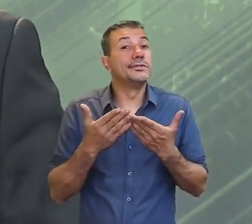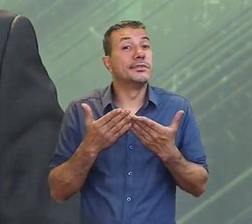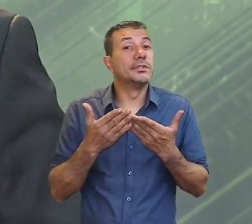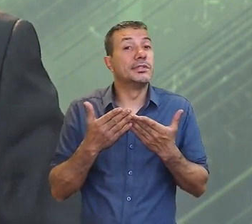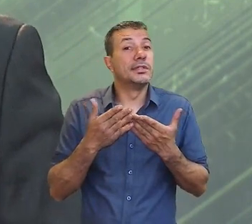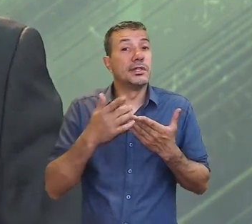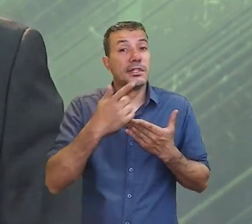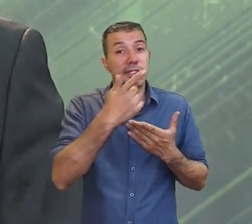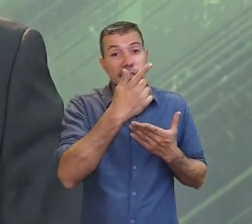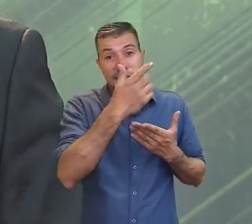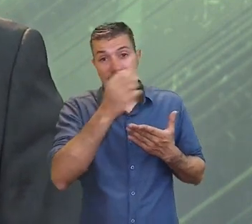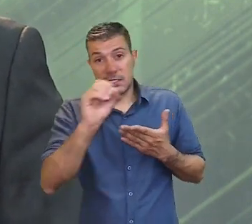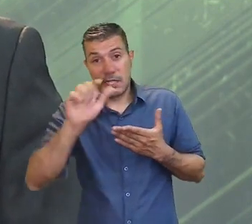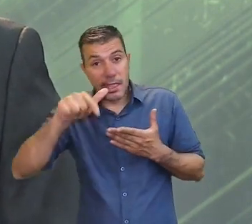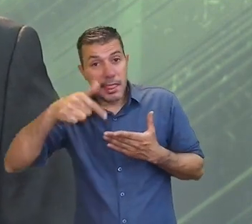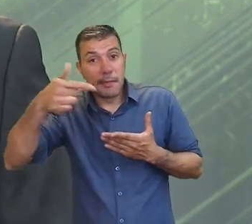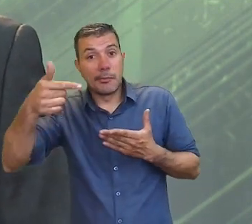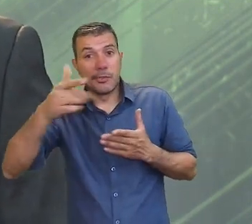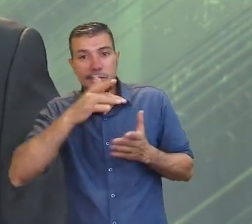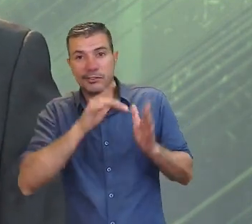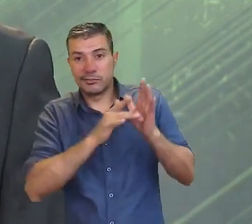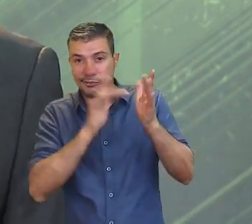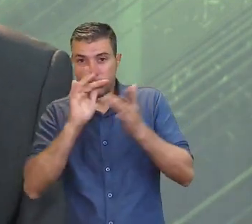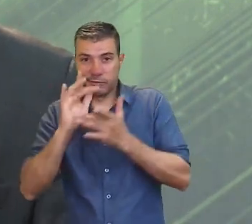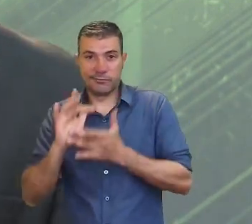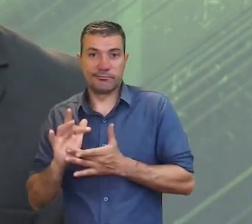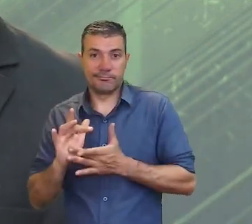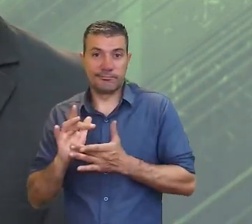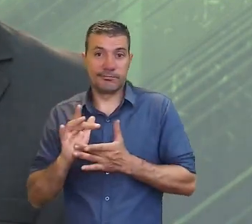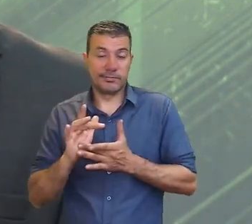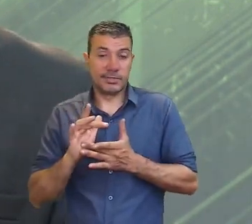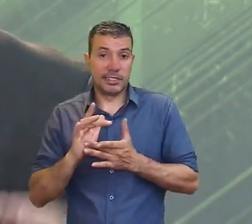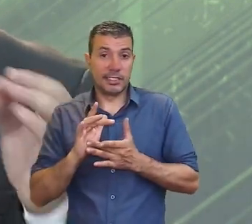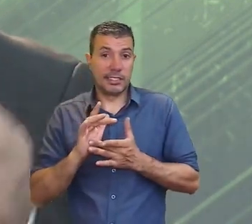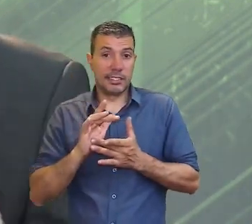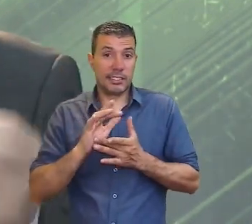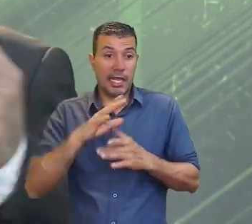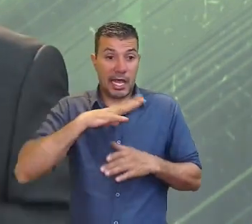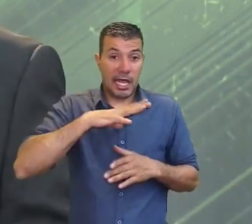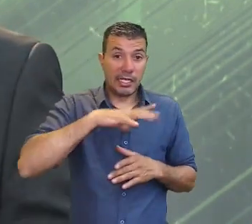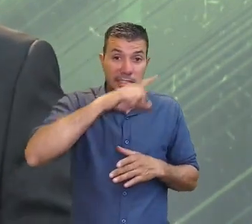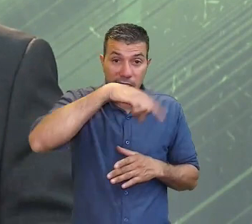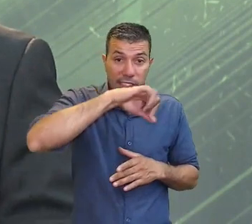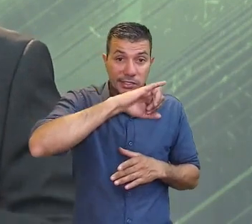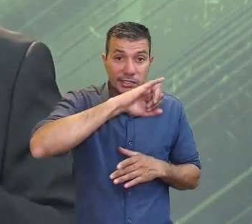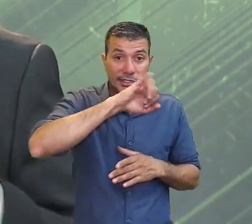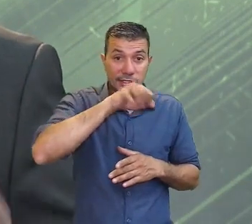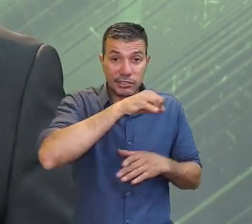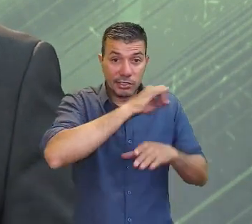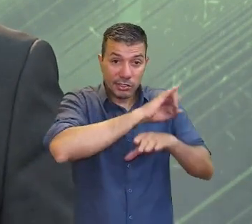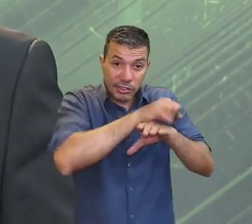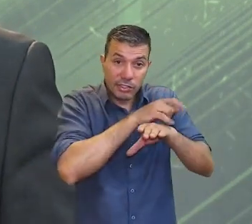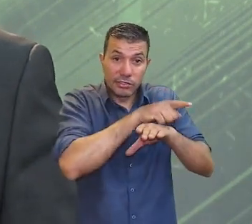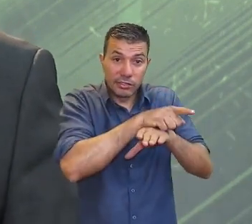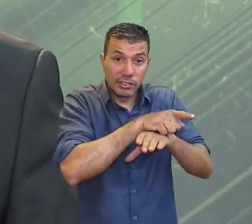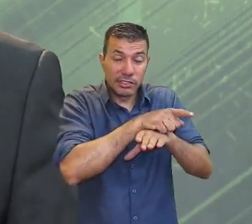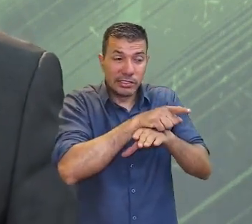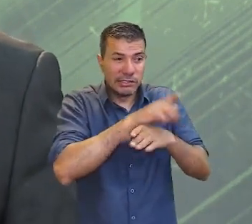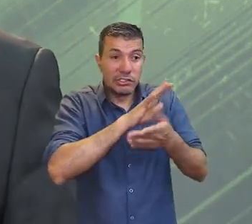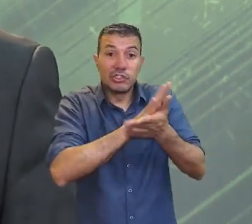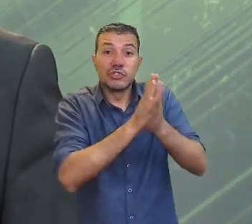no ano 70 d.C., quando a cidade de Jerusalém ela foi destruída e o templo foram destruídos por ordem